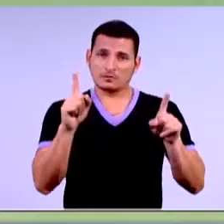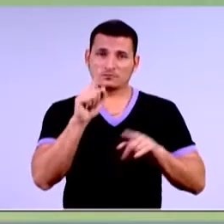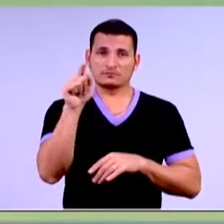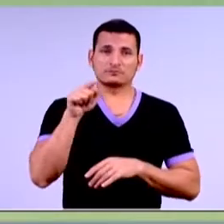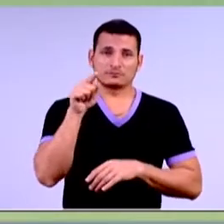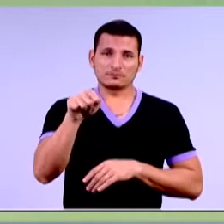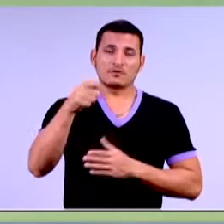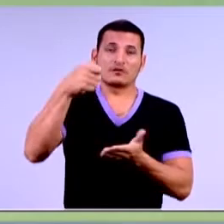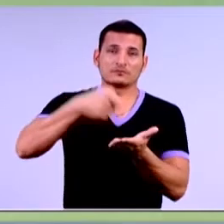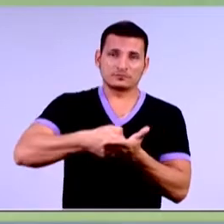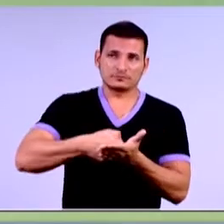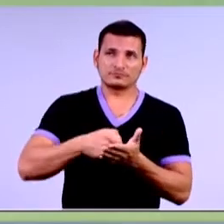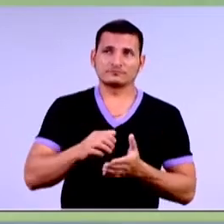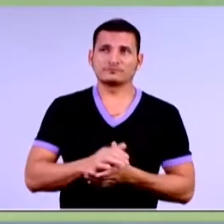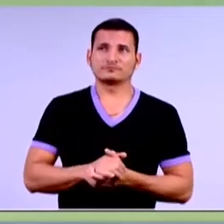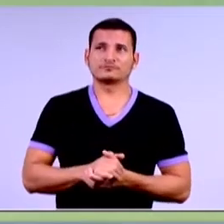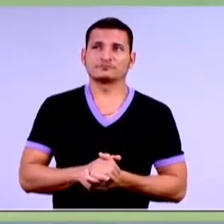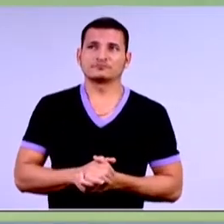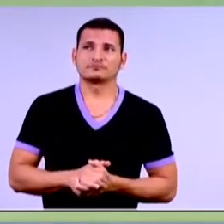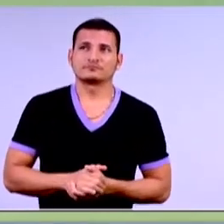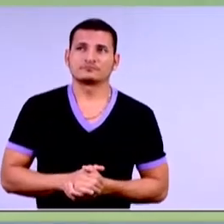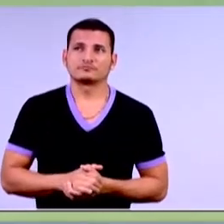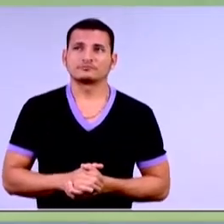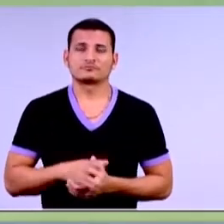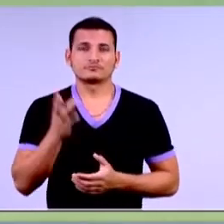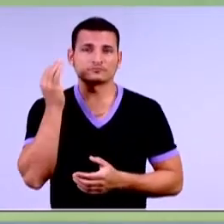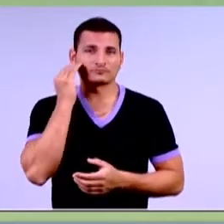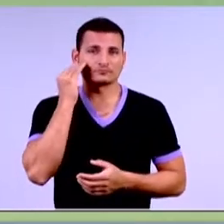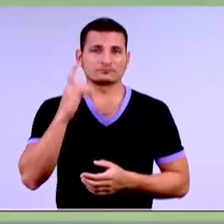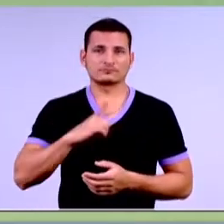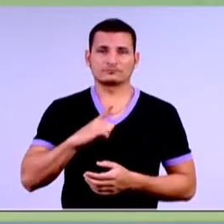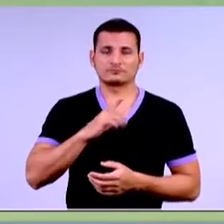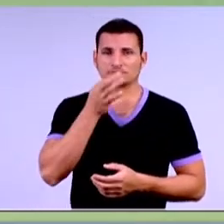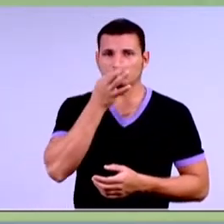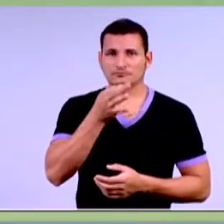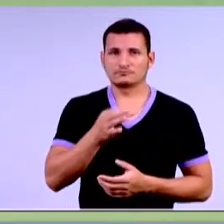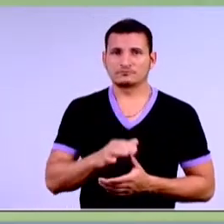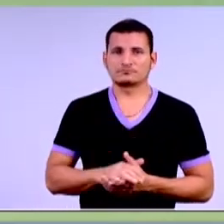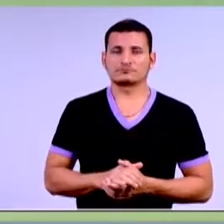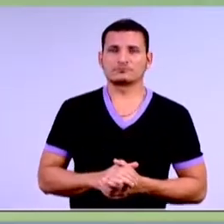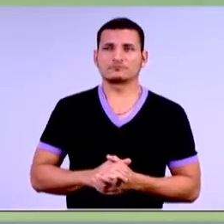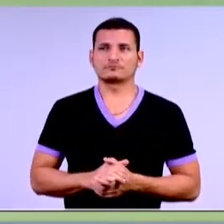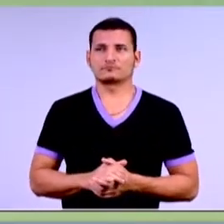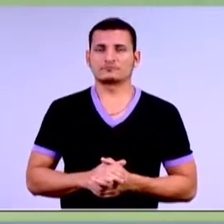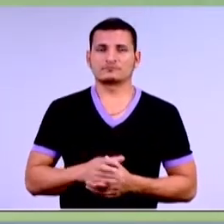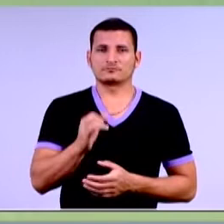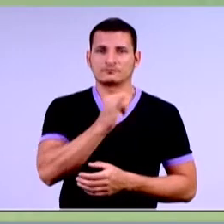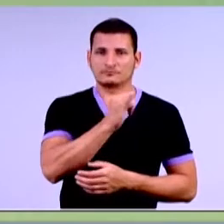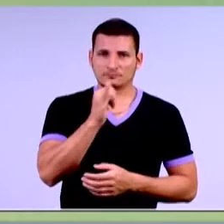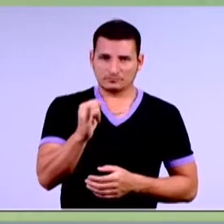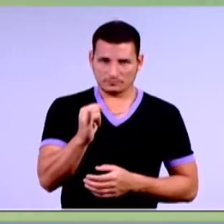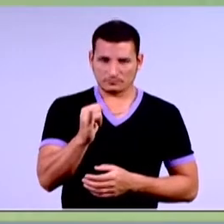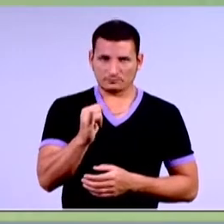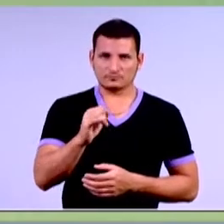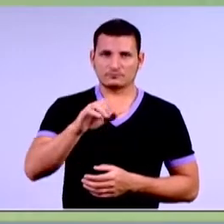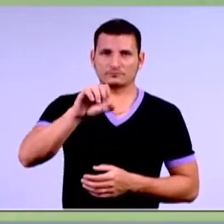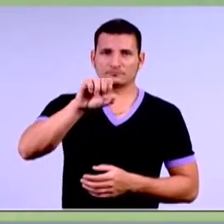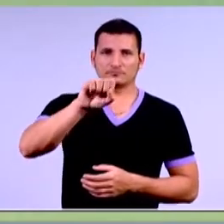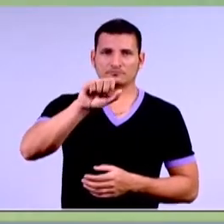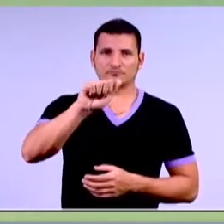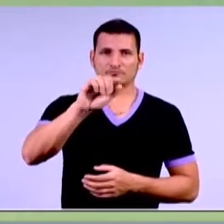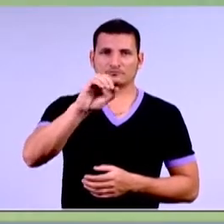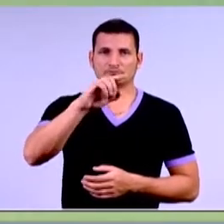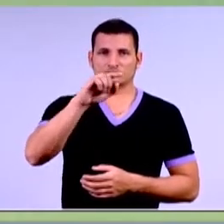interrogativa deixa ver se tem algum comentário a disseram aqui a tutora de são francisco ruth ferreira dos